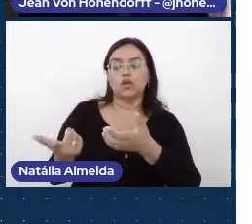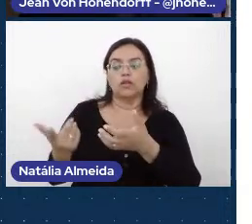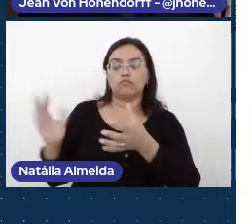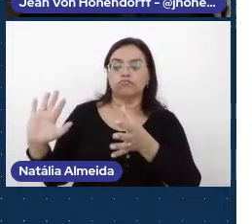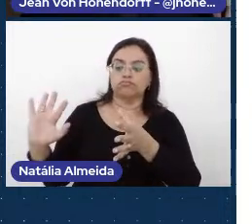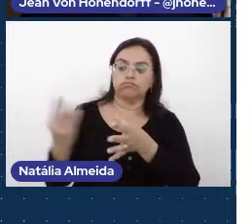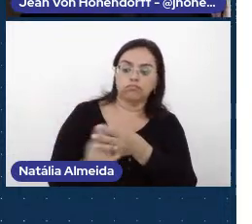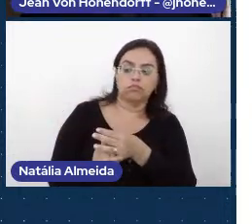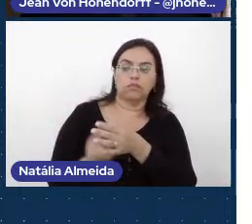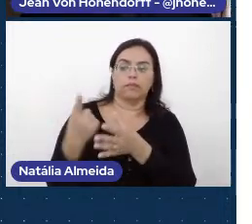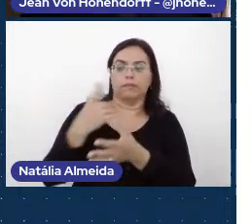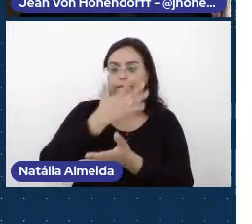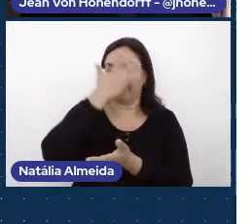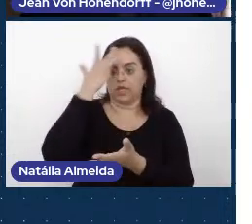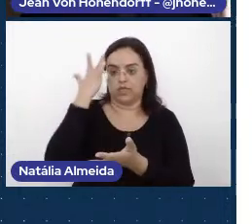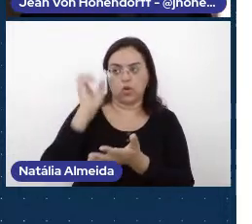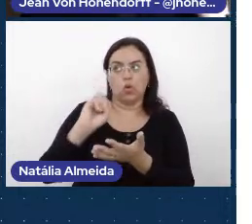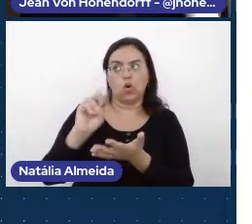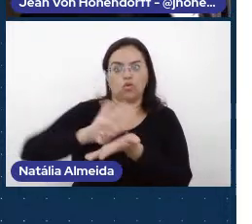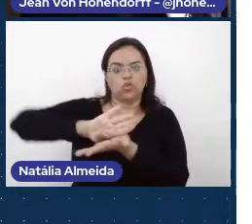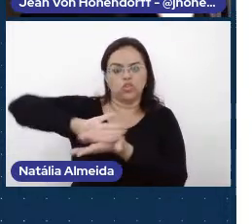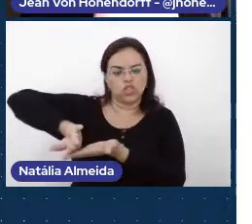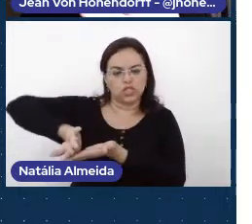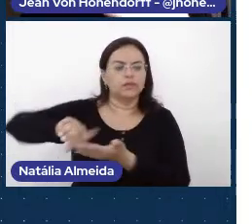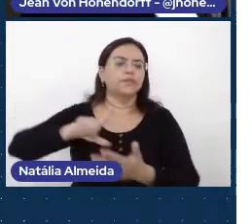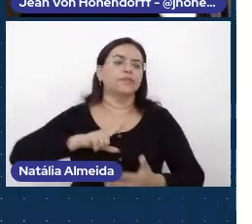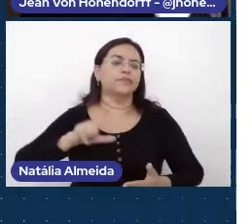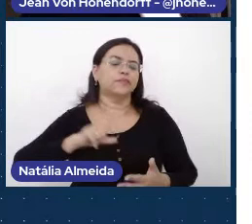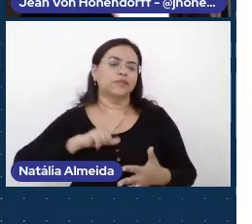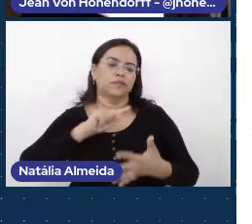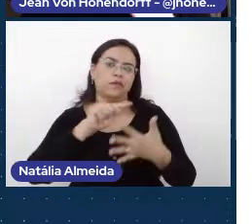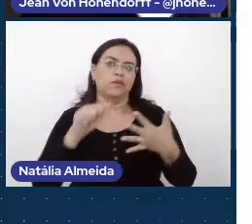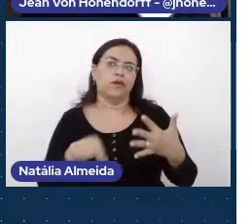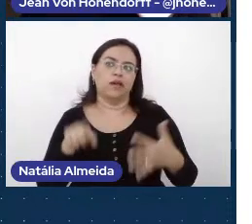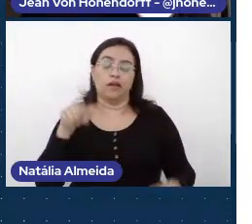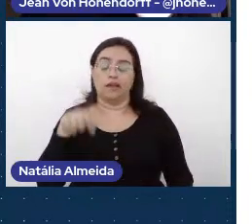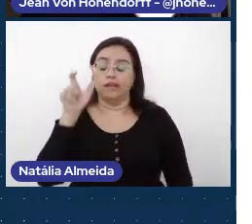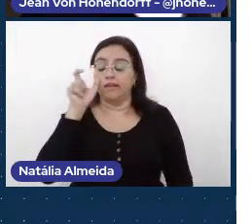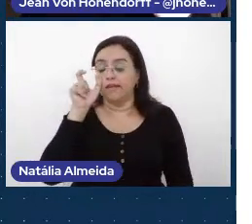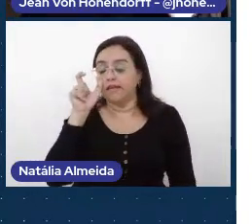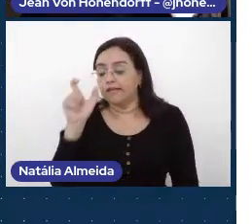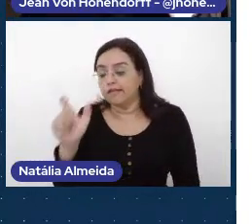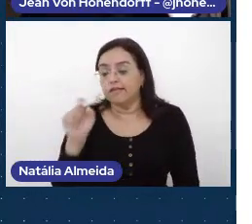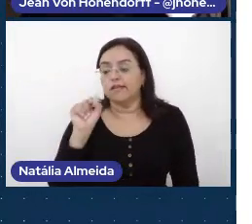com aqueles critérios que eu falava, né? Se é uma busca intencional, se é.